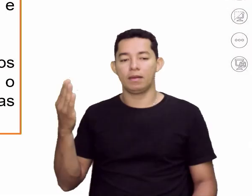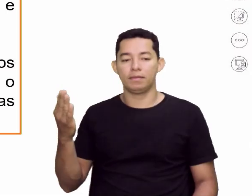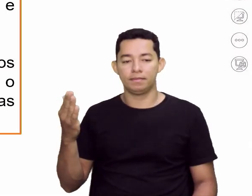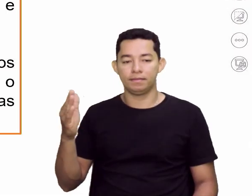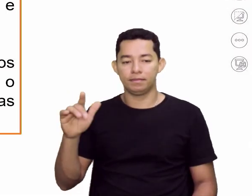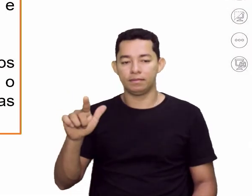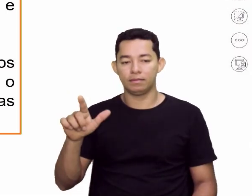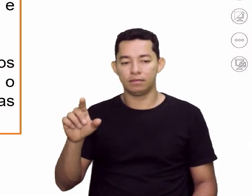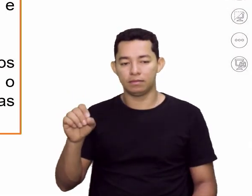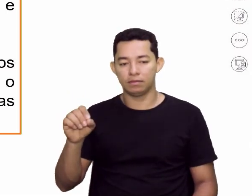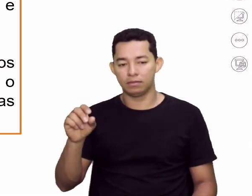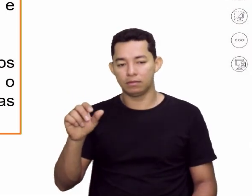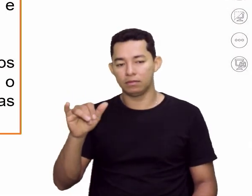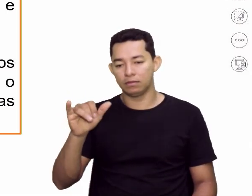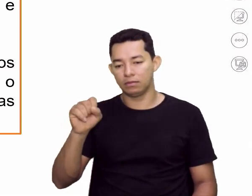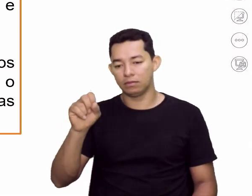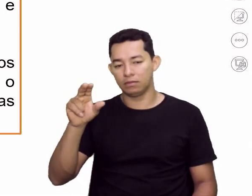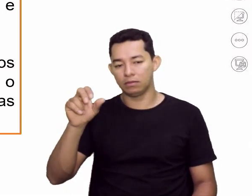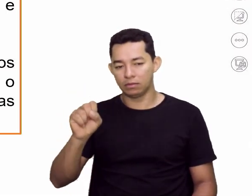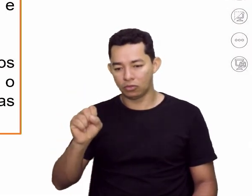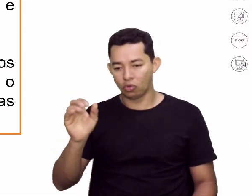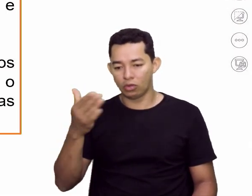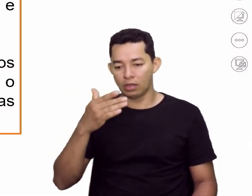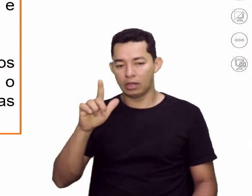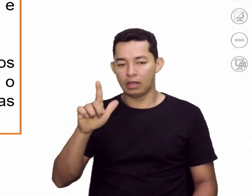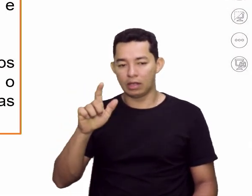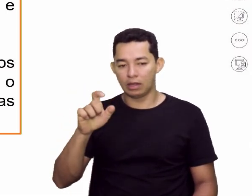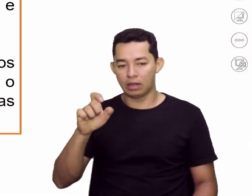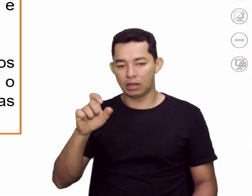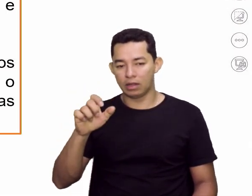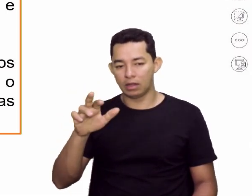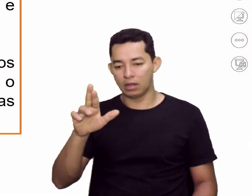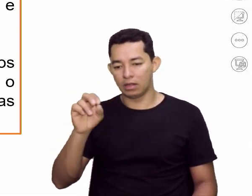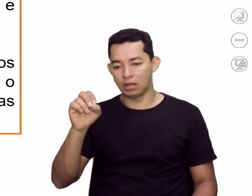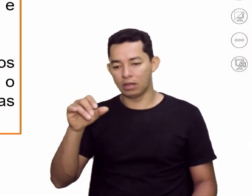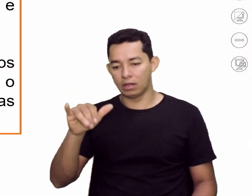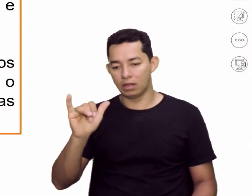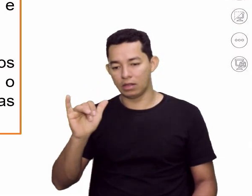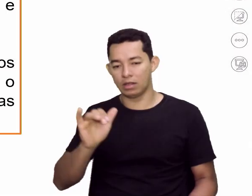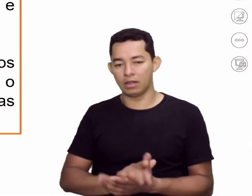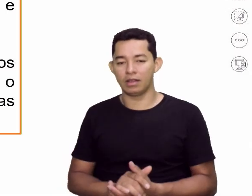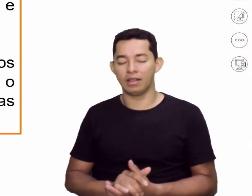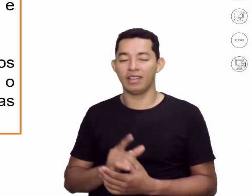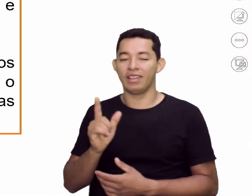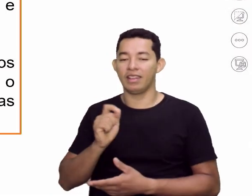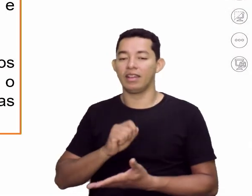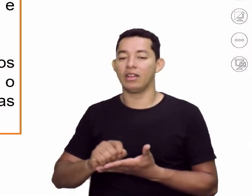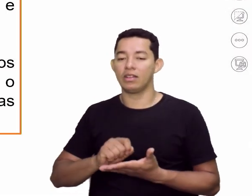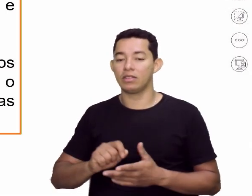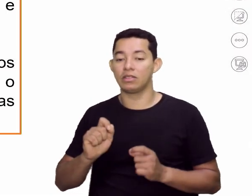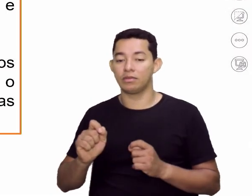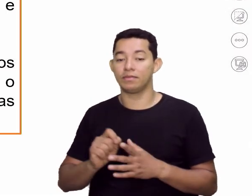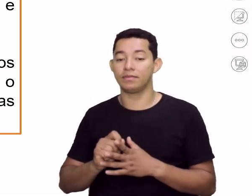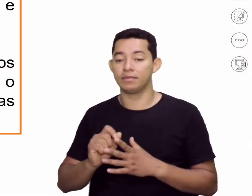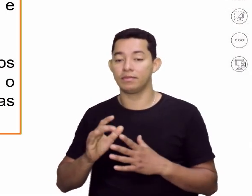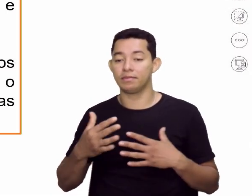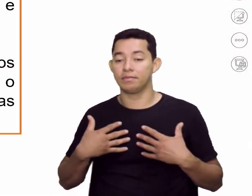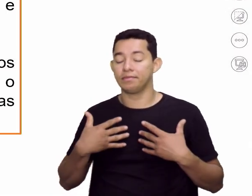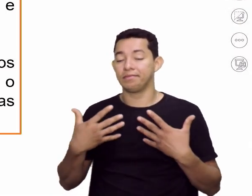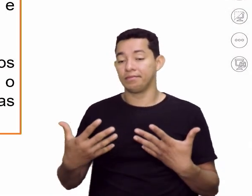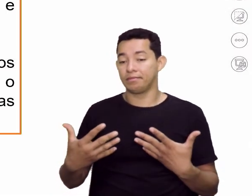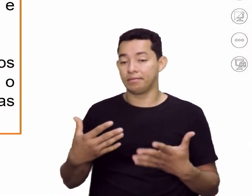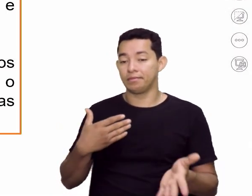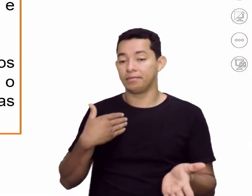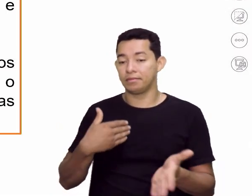pessoas que vão na contramão, assim, dessa maneira, deviam nem ter um destaque, mas ele escreveu: impressão,